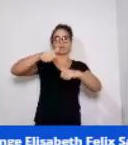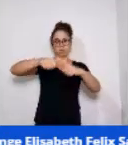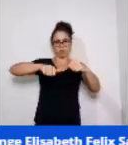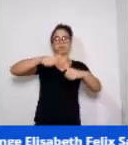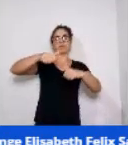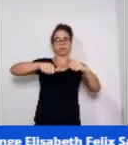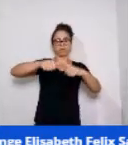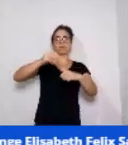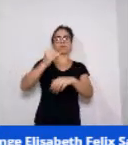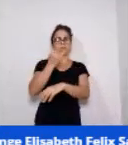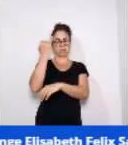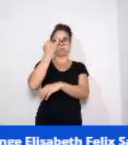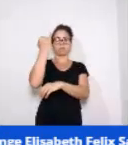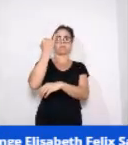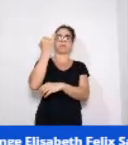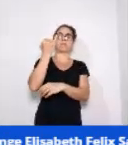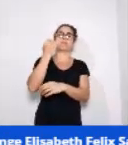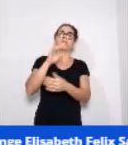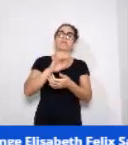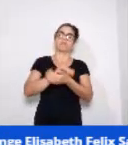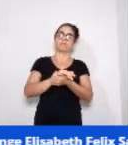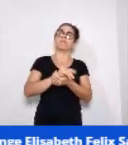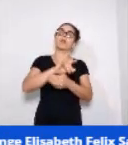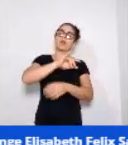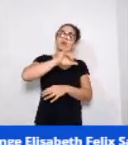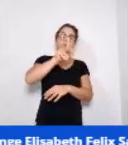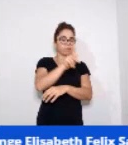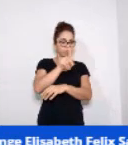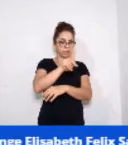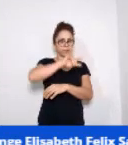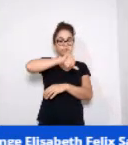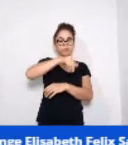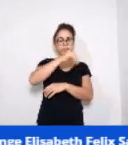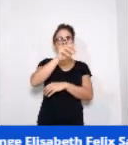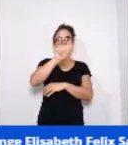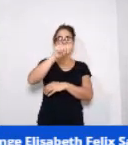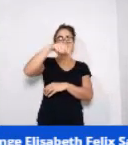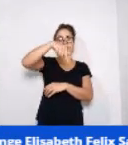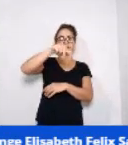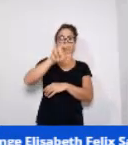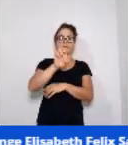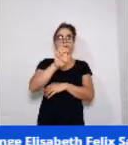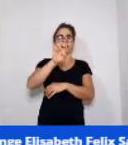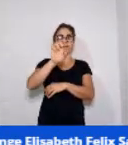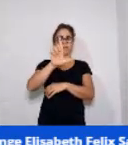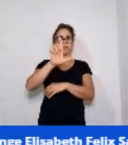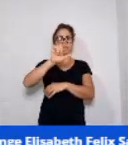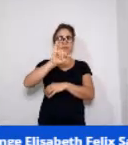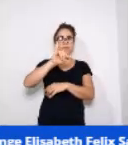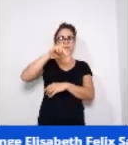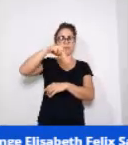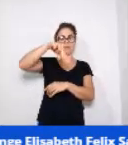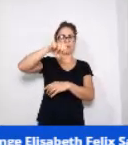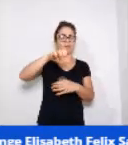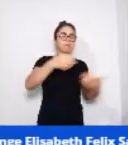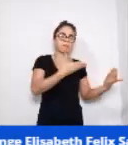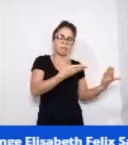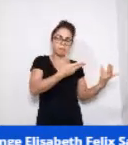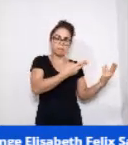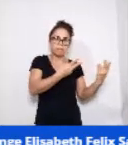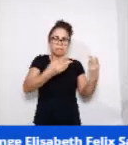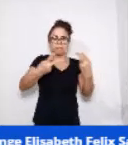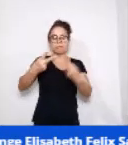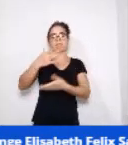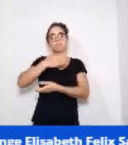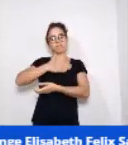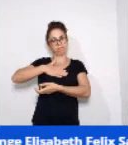avaliação. Jaqueline, seja muito bem-vinda. Te desejo sucesso em sua troca e no seu diálogo aqui conosco.